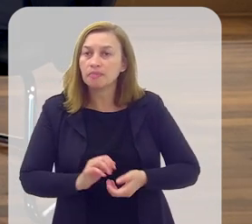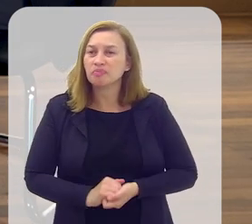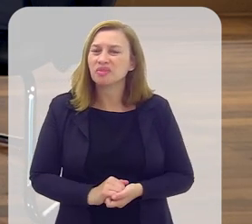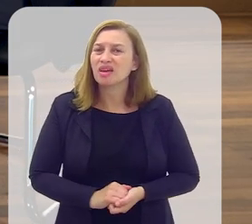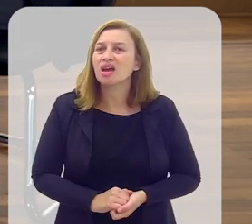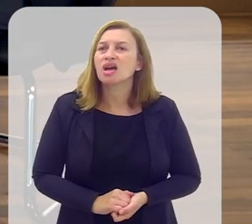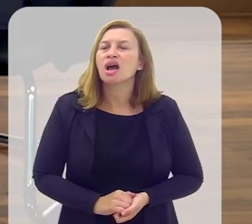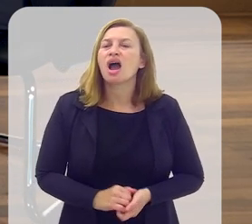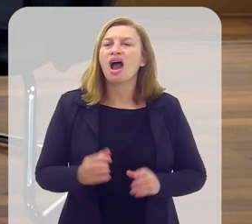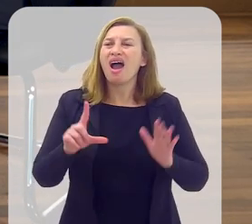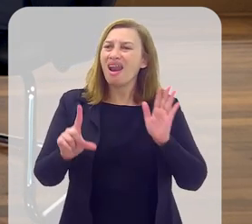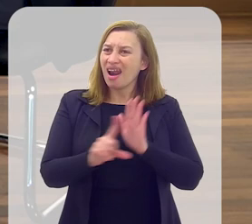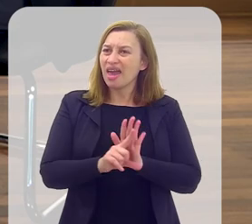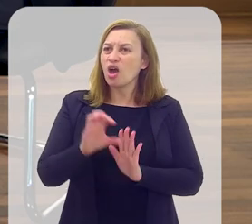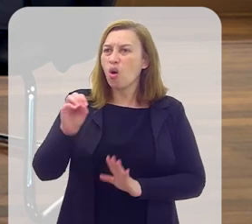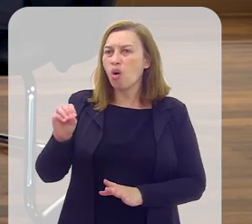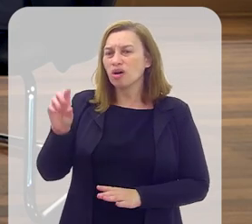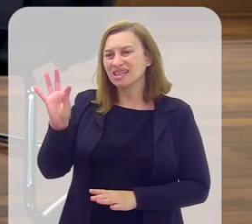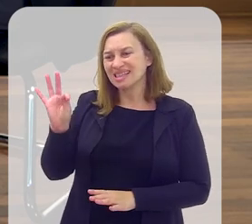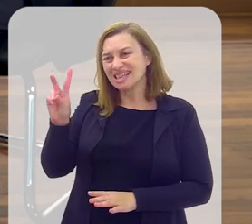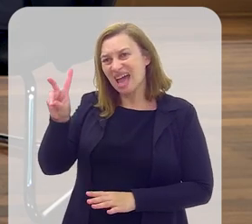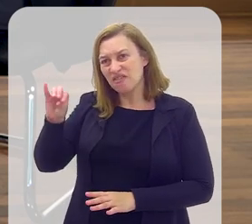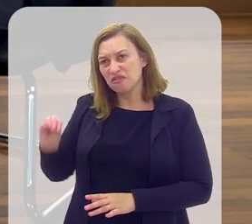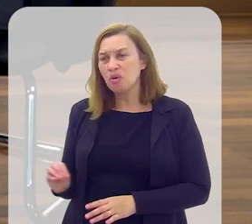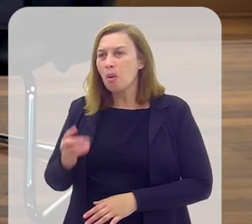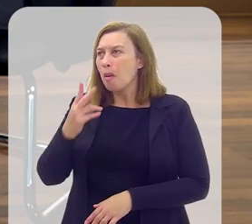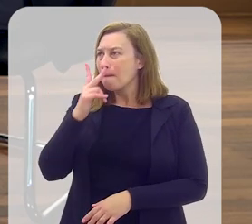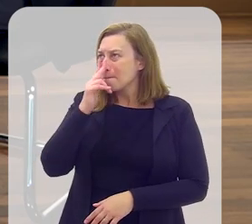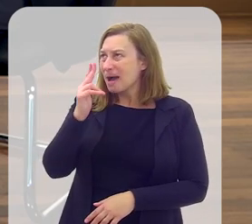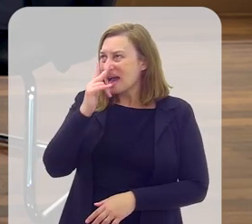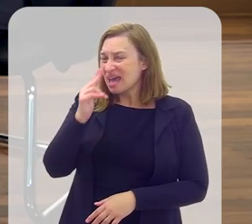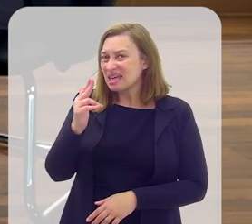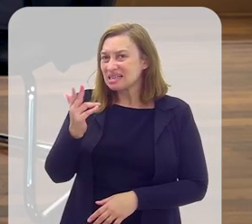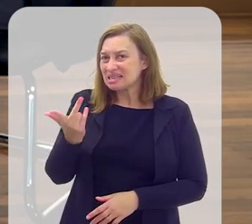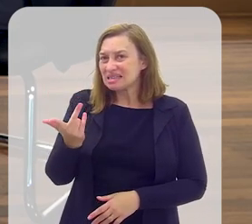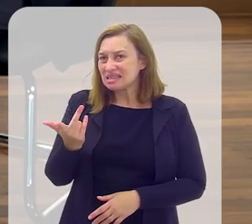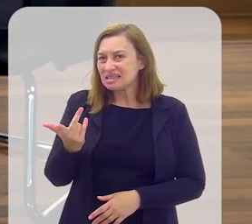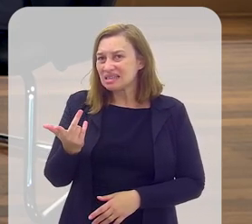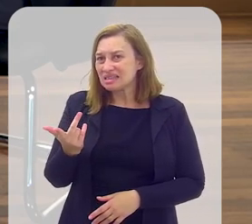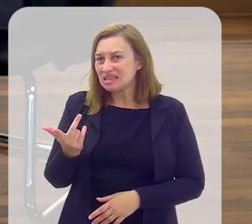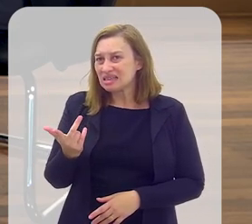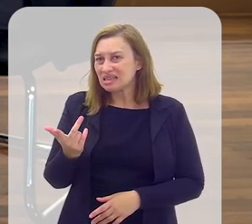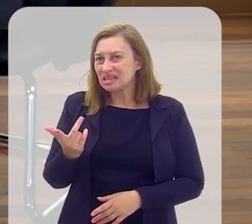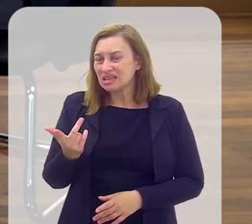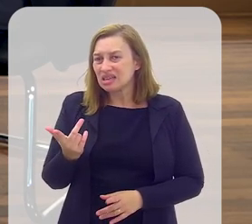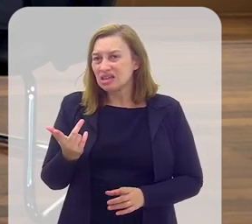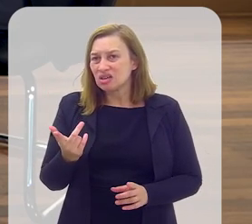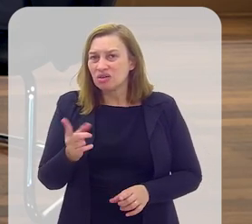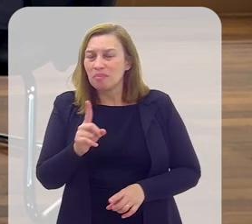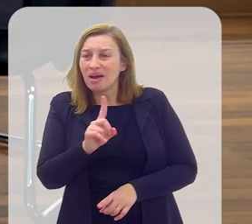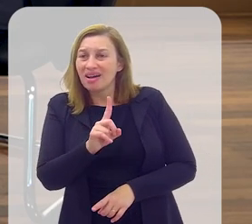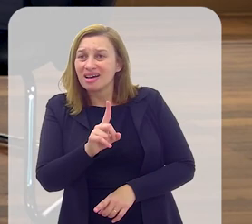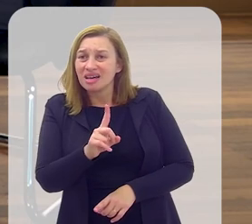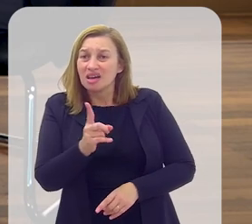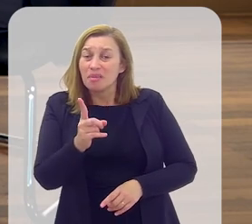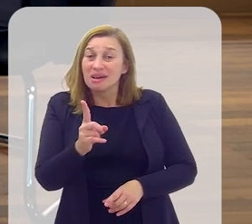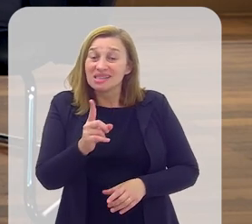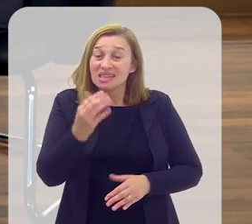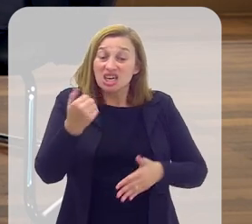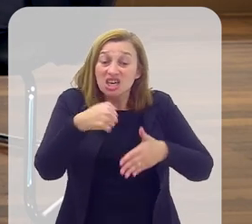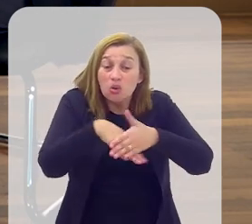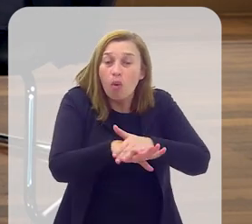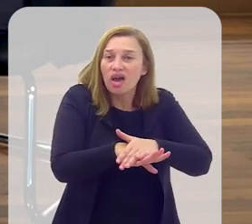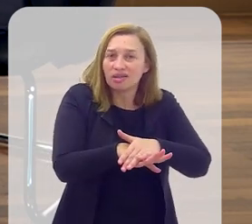LGBTs. Aqui as nossas leis, Otávio, parece que tem uma inexorável vocação para se converter em alimento de cupim